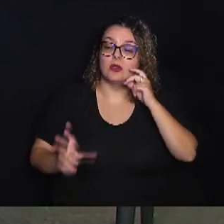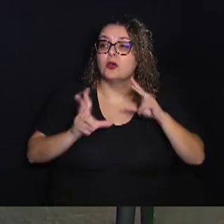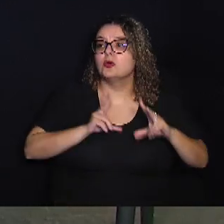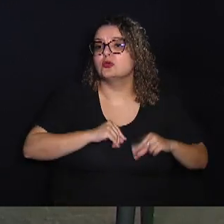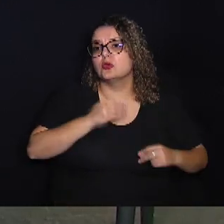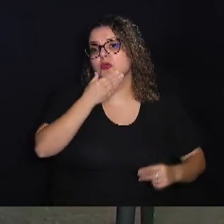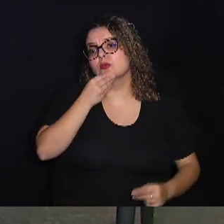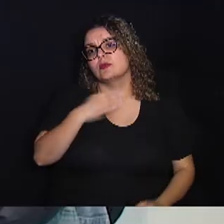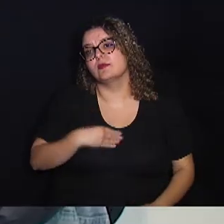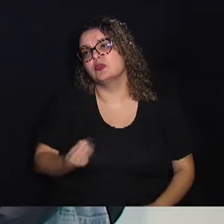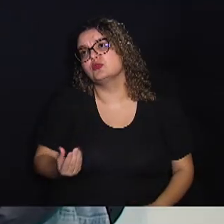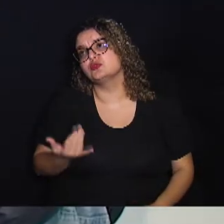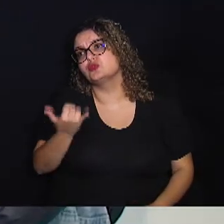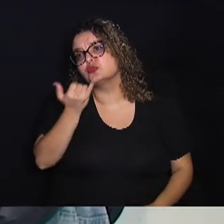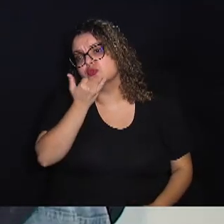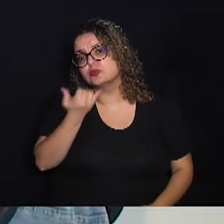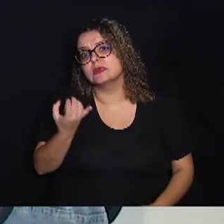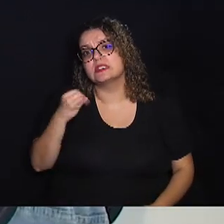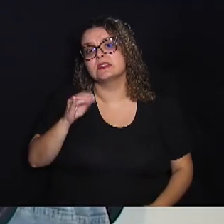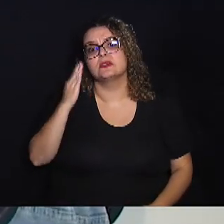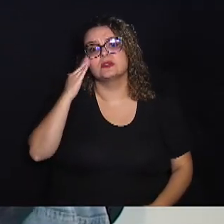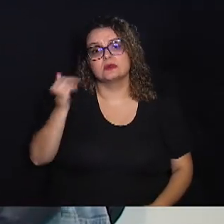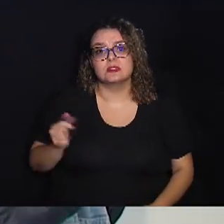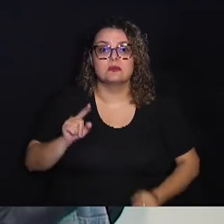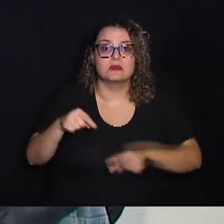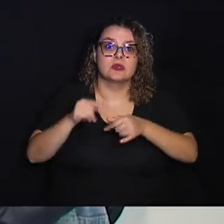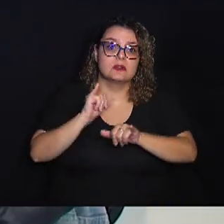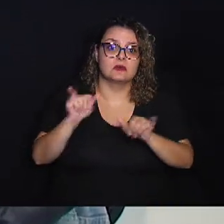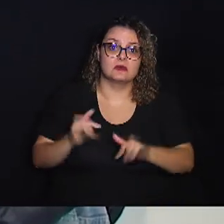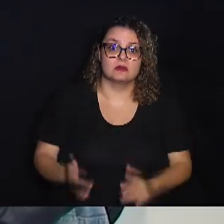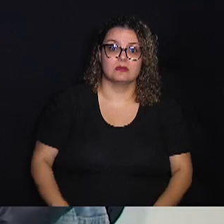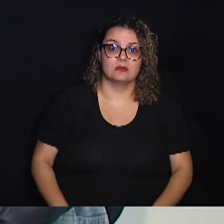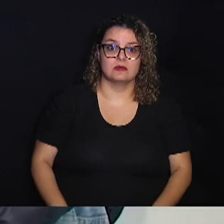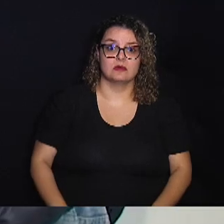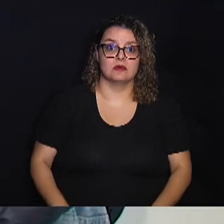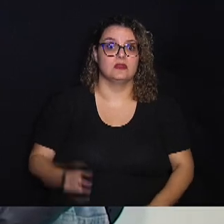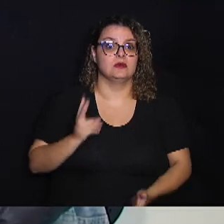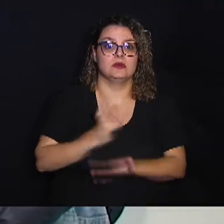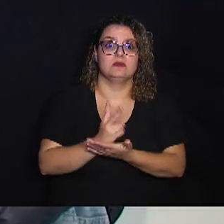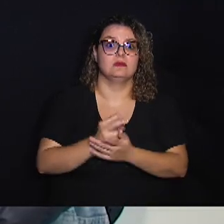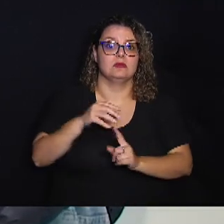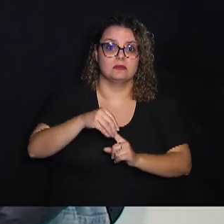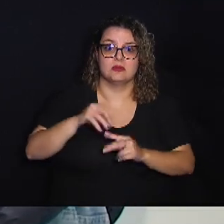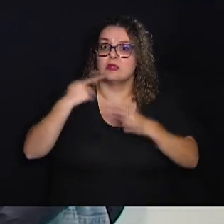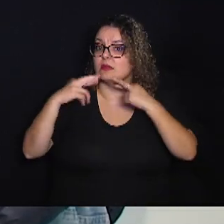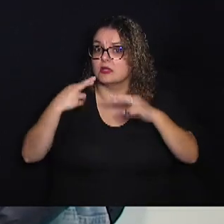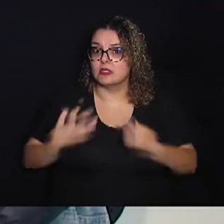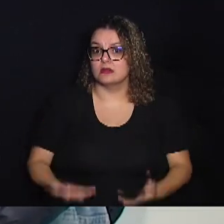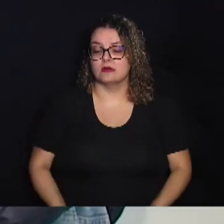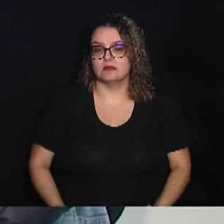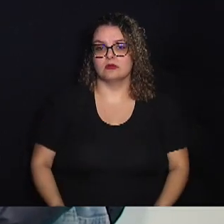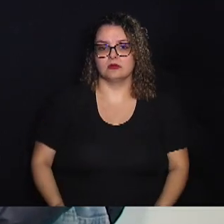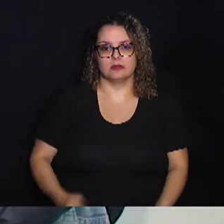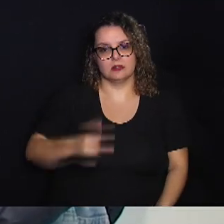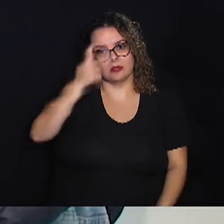se eu soubesse, eu já tinha falado para outras pessoas, porque eu sempre estou aqui no ponto, estou sempre reclamando. Então, a própria sociedade não sabe,